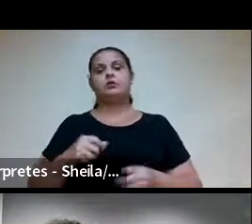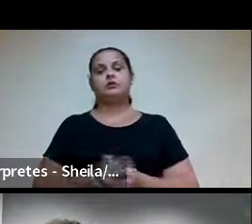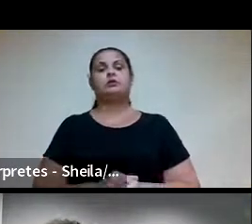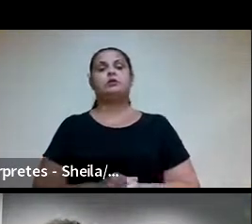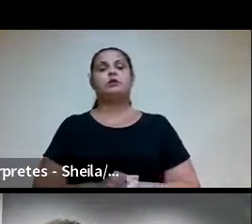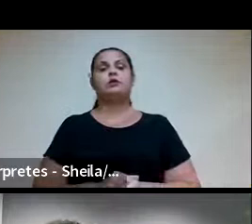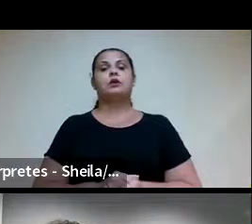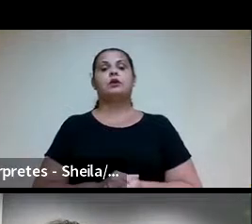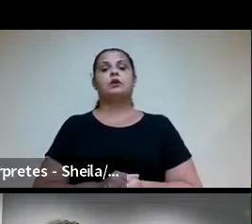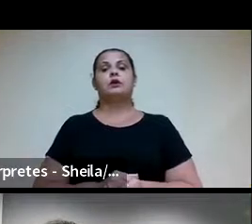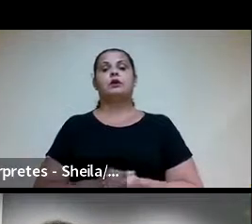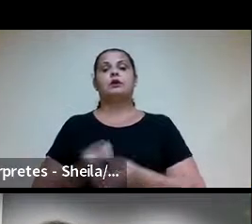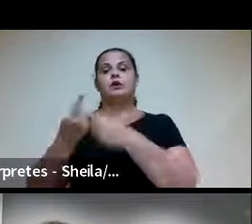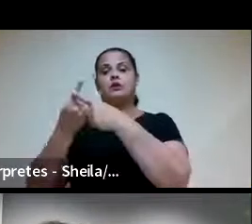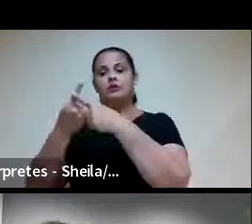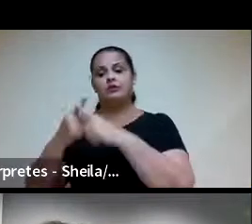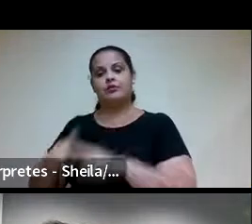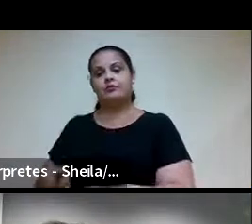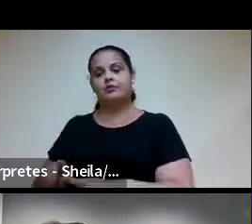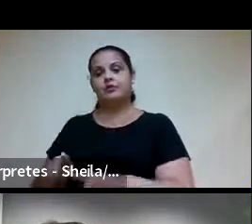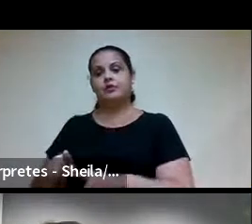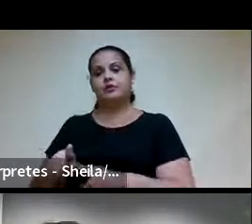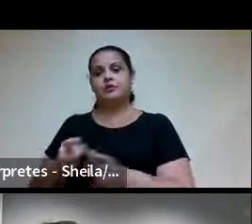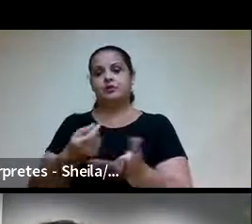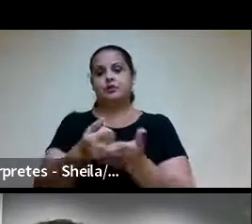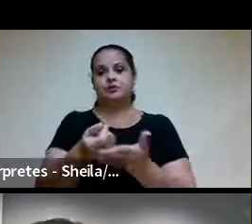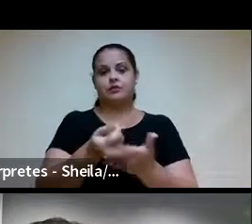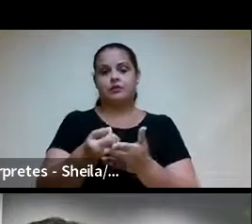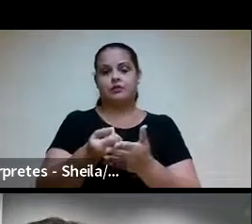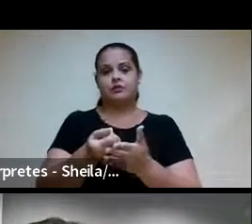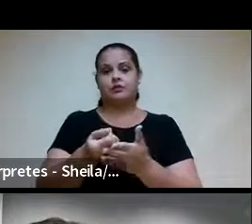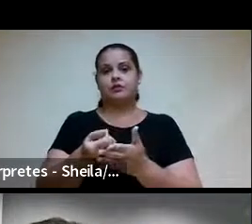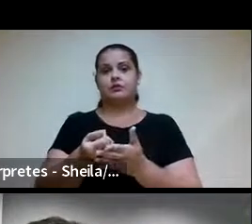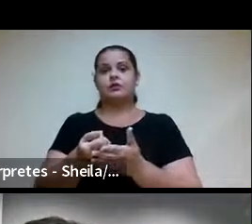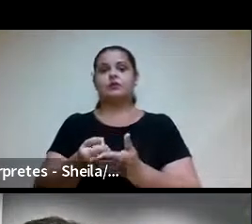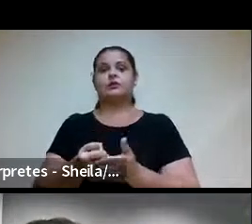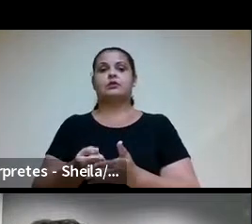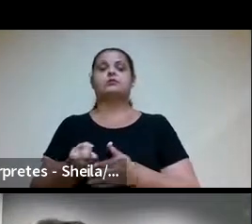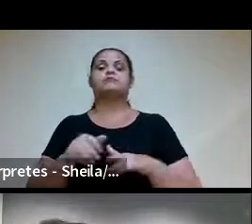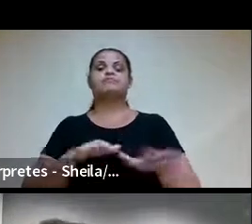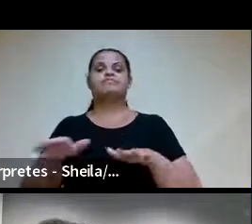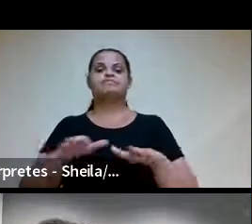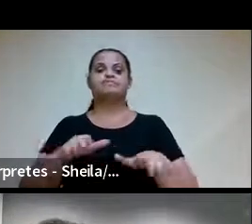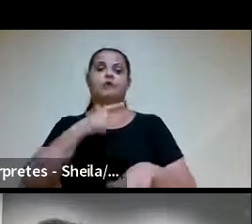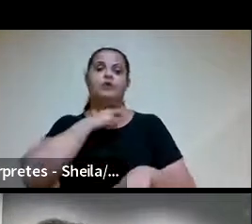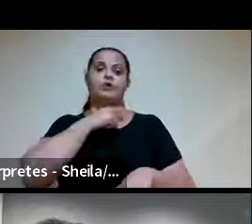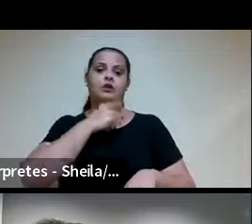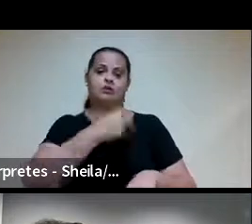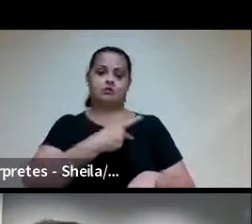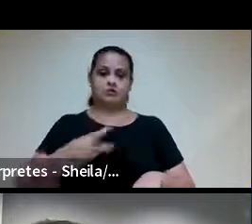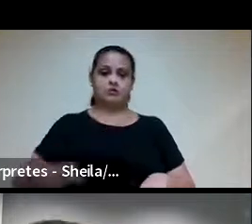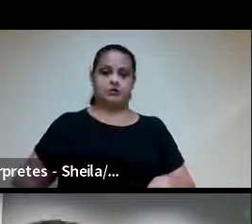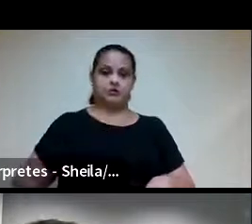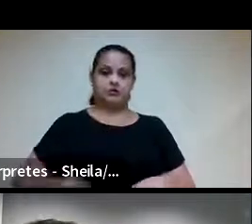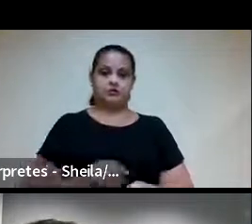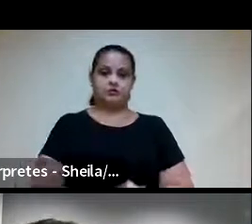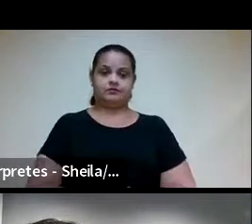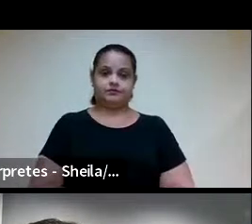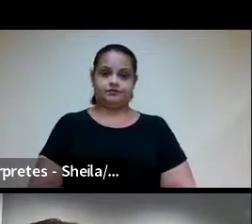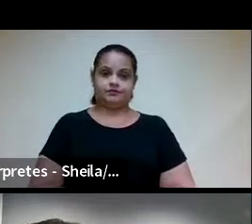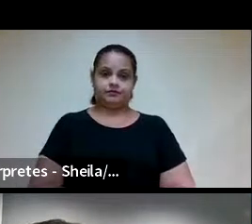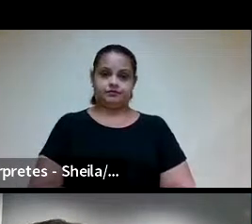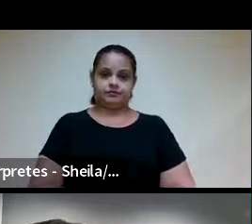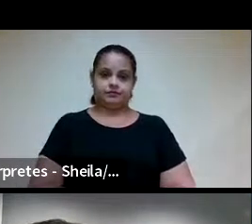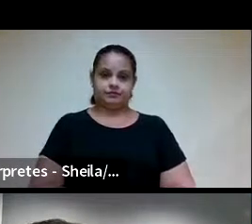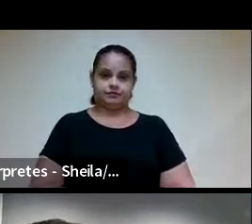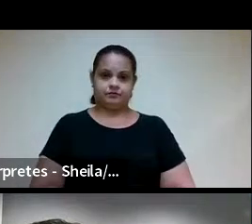a desaprovação das contas do candidato Roberto Cosmo de Vasconcelos, referente à campanha ao cargo de vereador. É como voto, senhor presidente. Acho